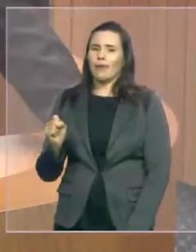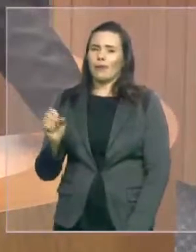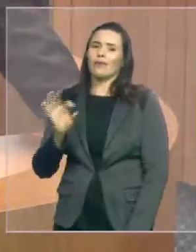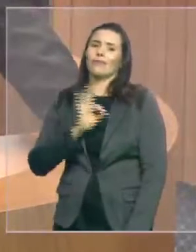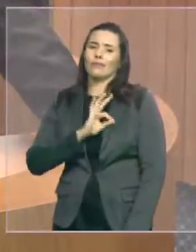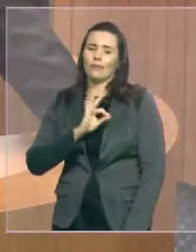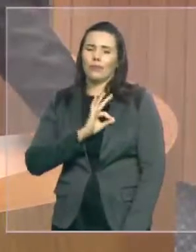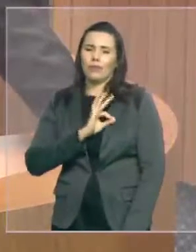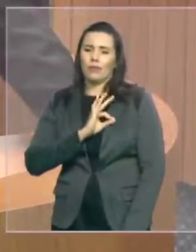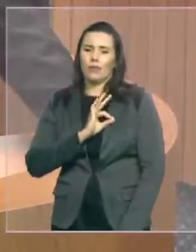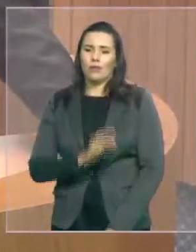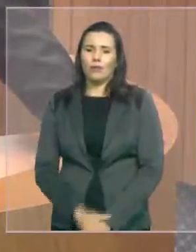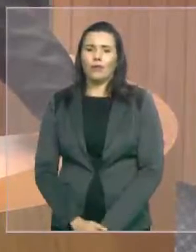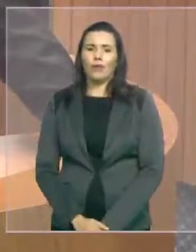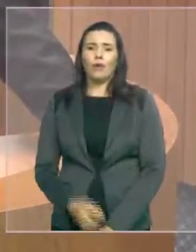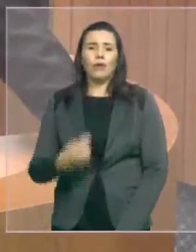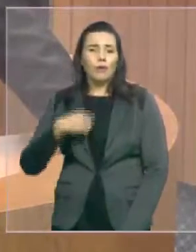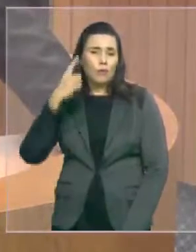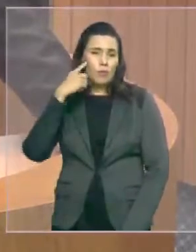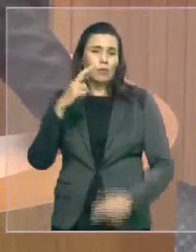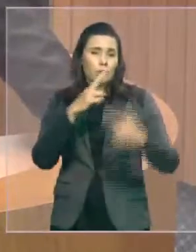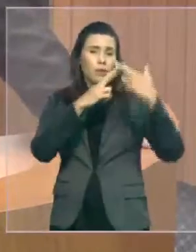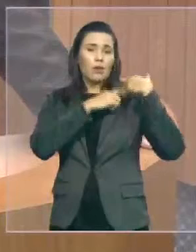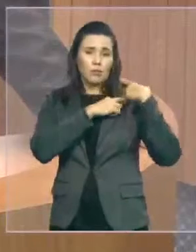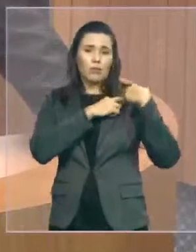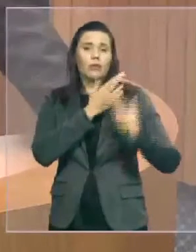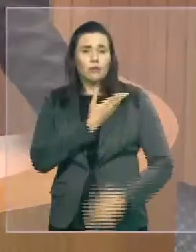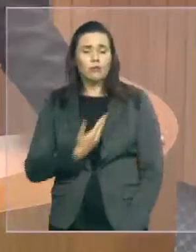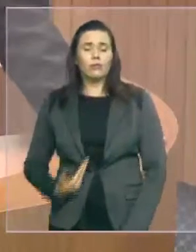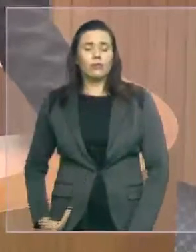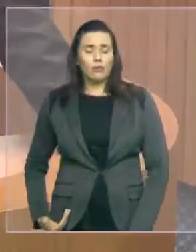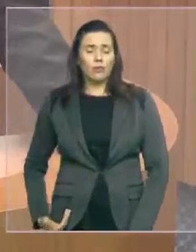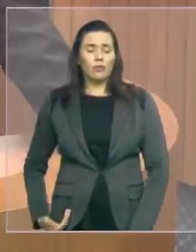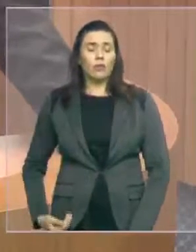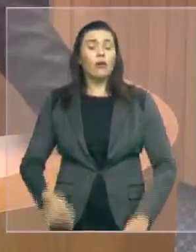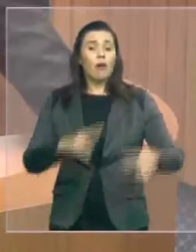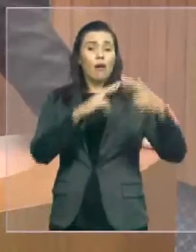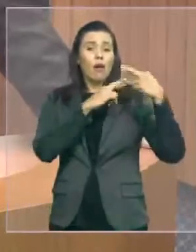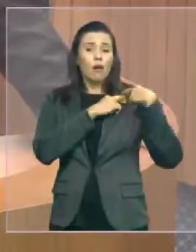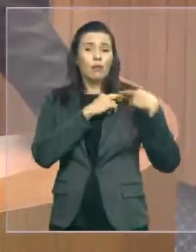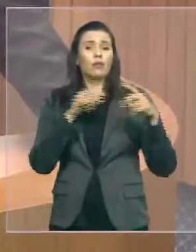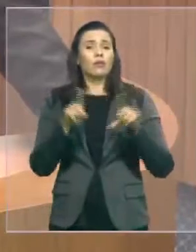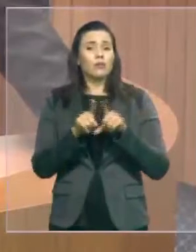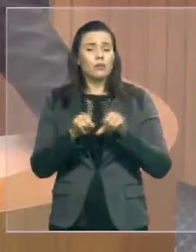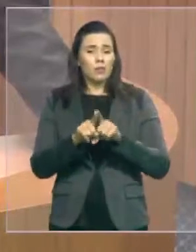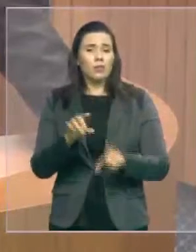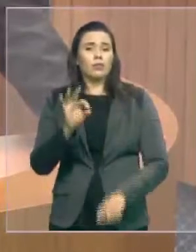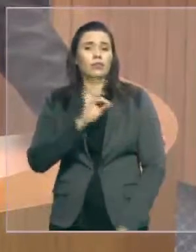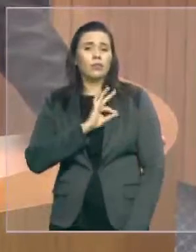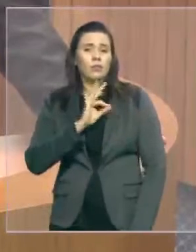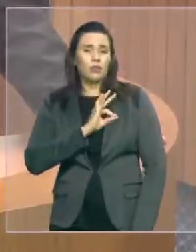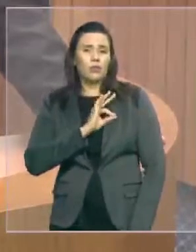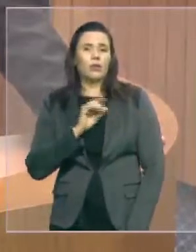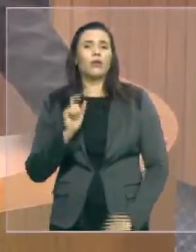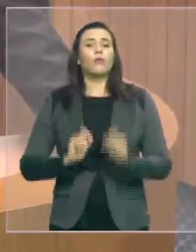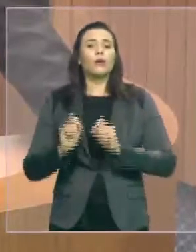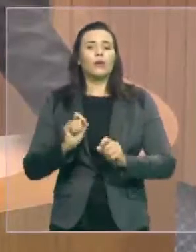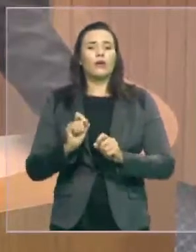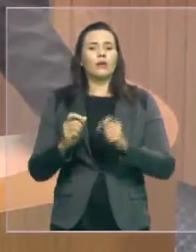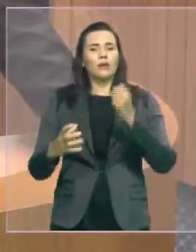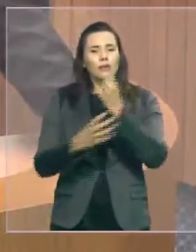Poder Executivo dar a tranquilidade para este policial e para a sua família o direito, pelo menos, da